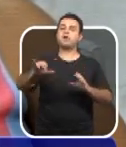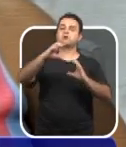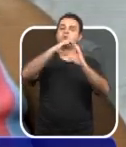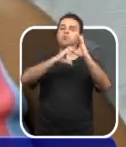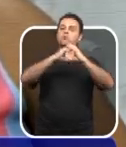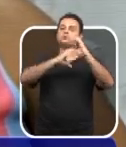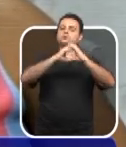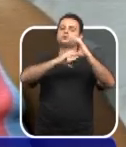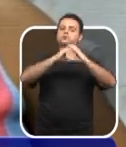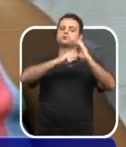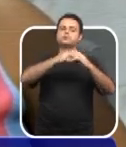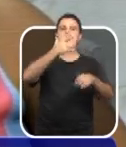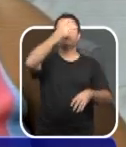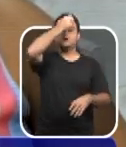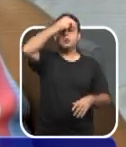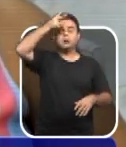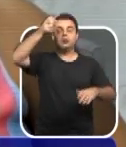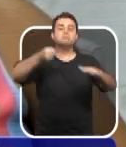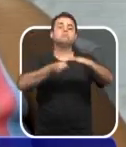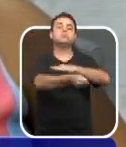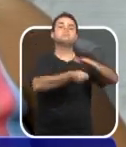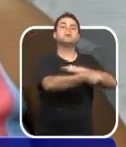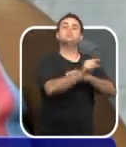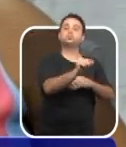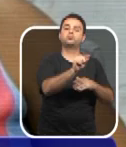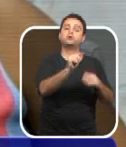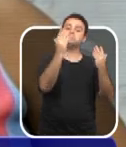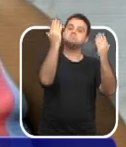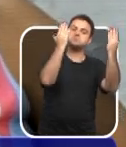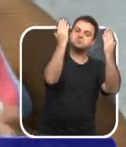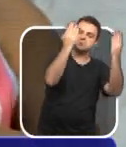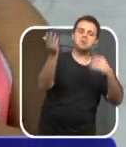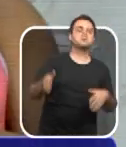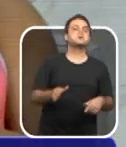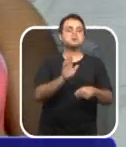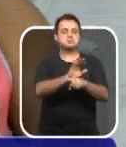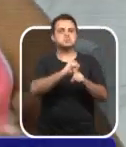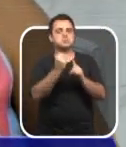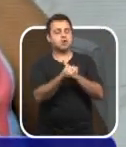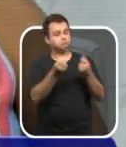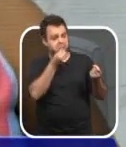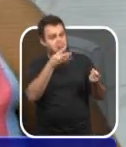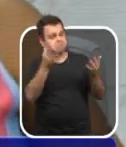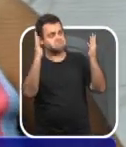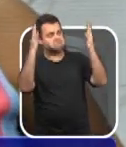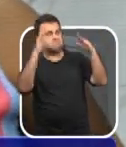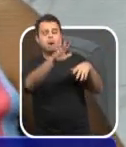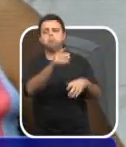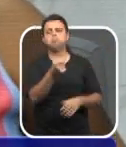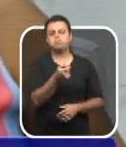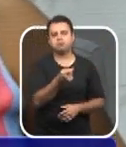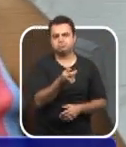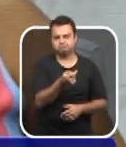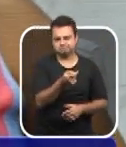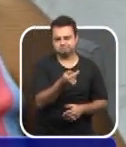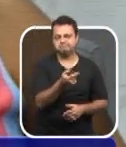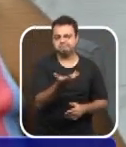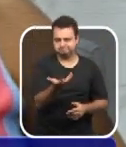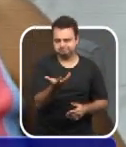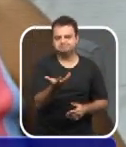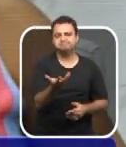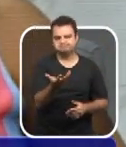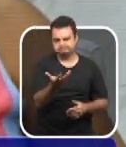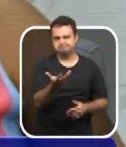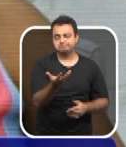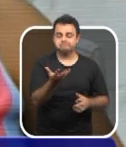né, inserido na rede municipal psicólogos e assistentes sociais. Parabéns, ótimo, mas será muito pouco ainda, né?